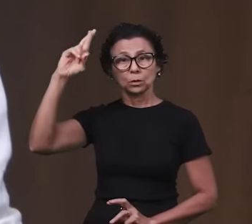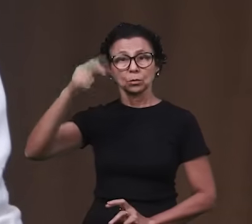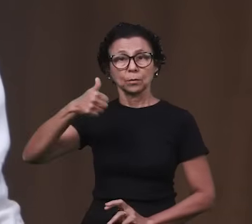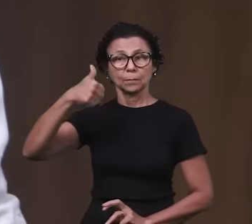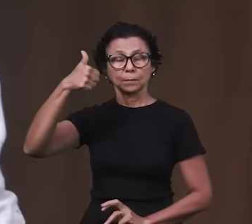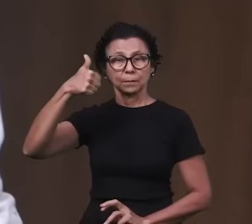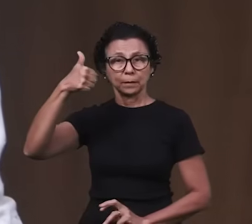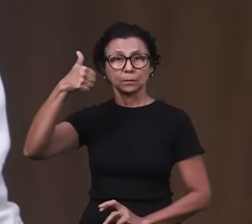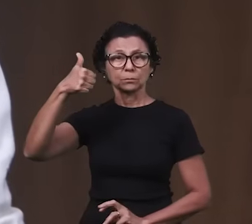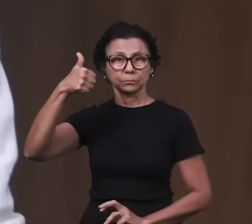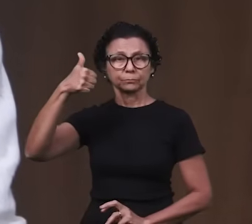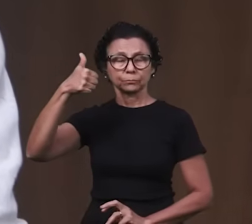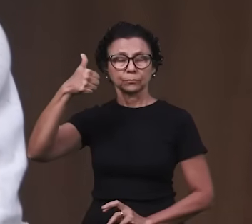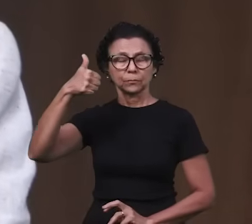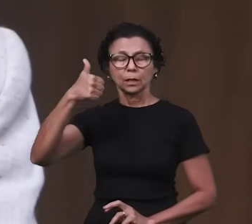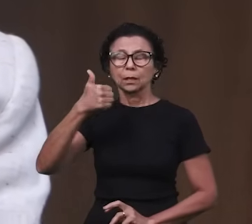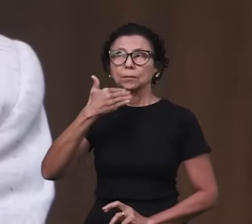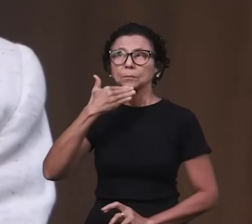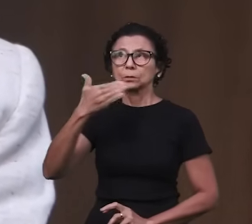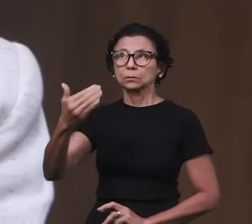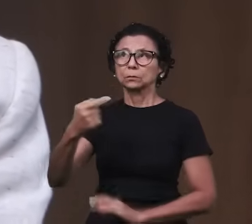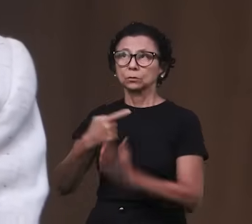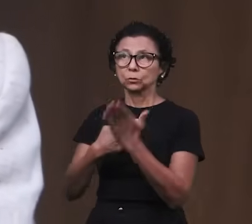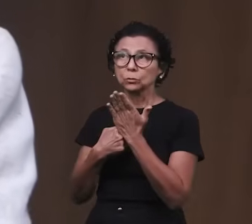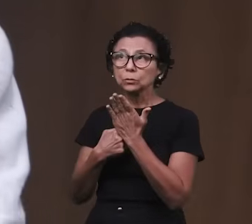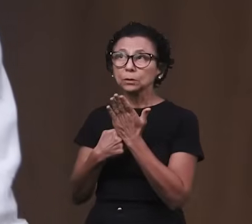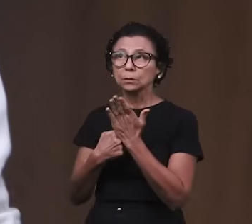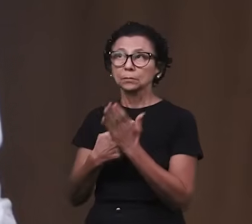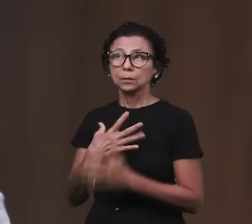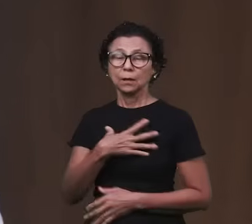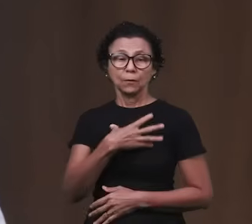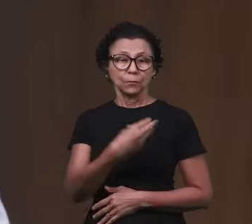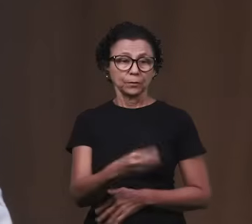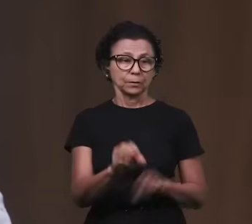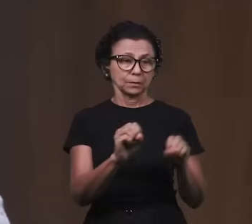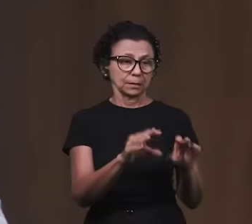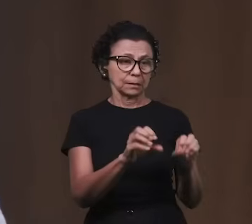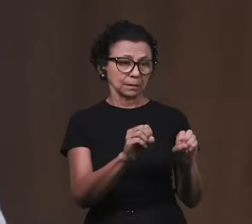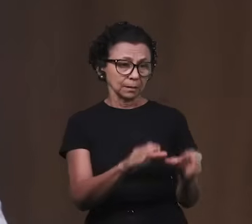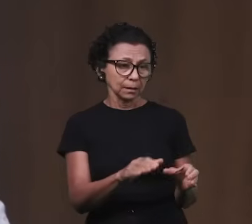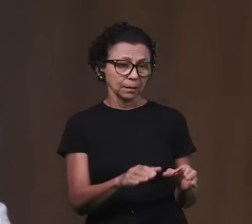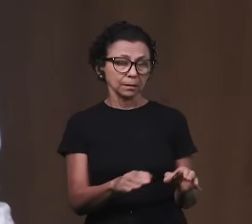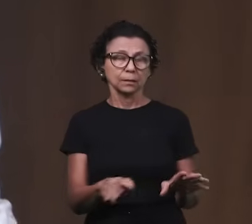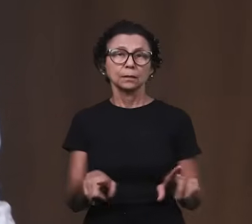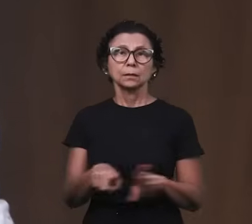filhos e exercitamos os meios de graça,